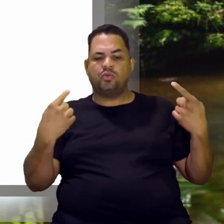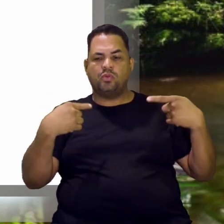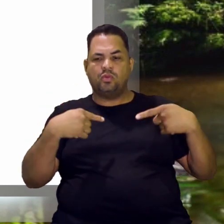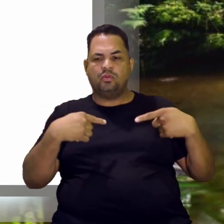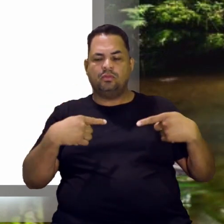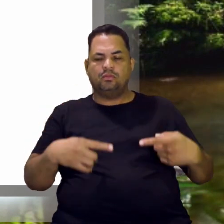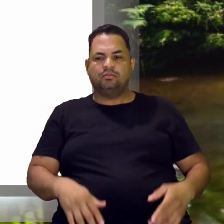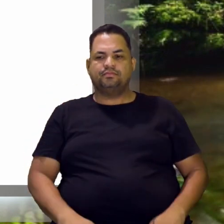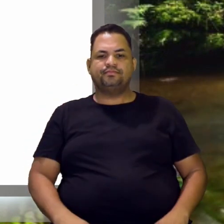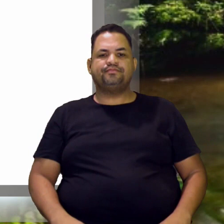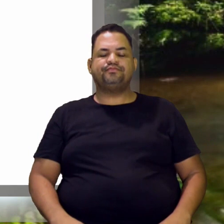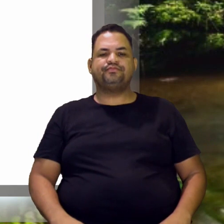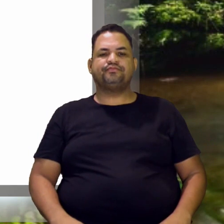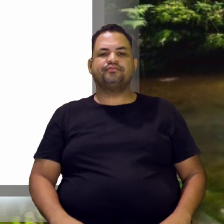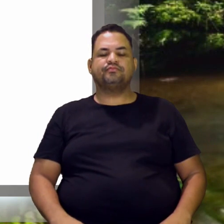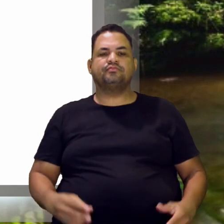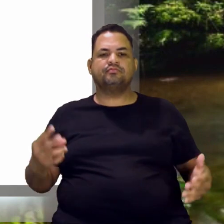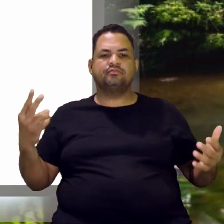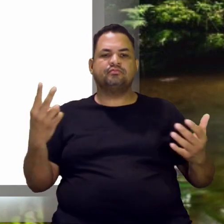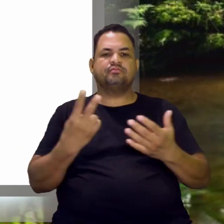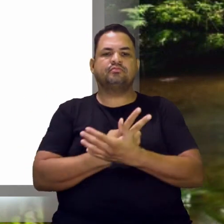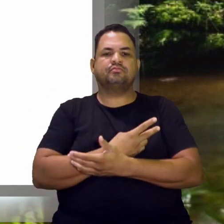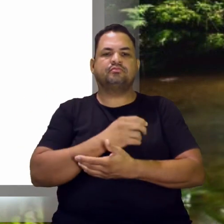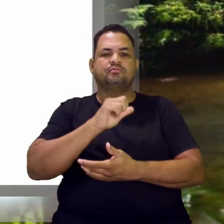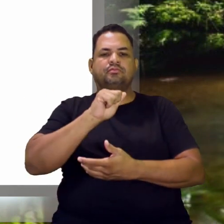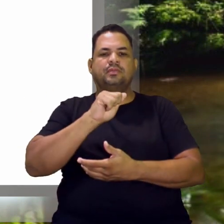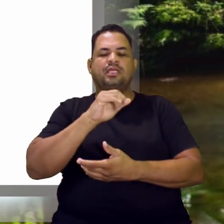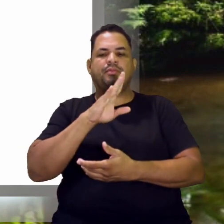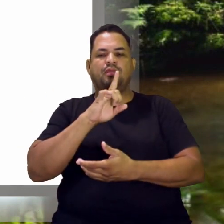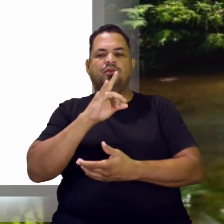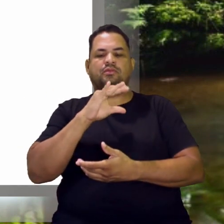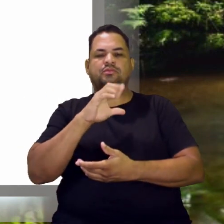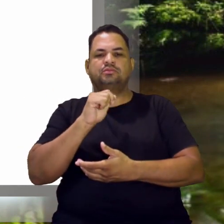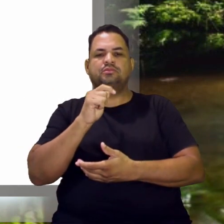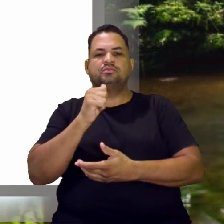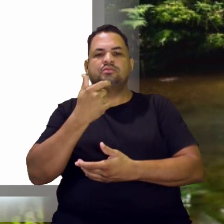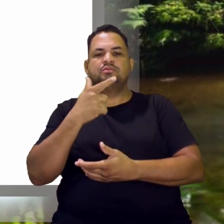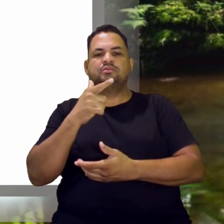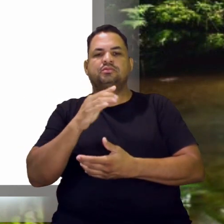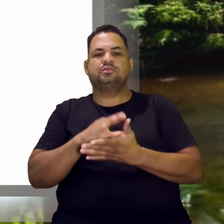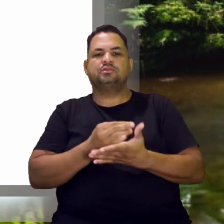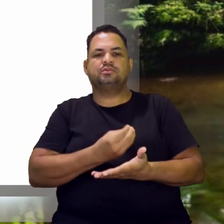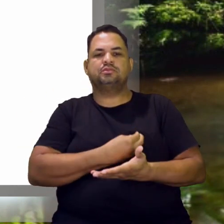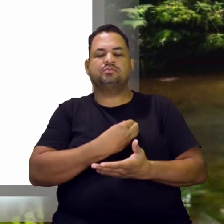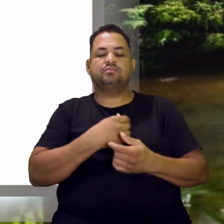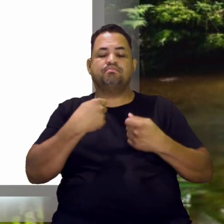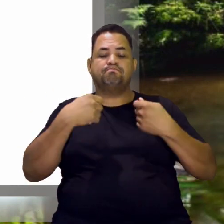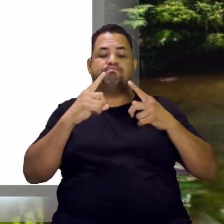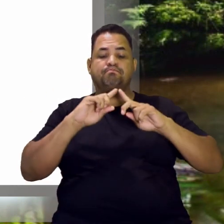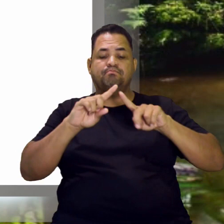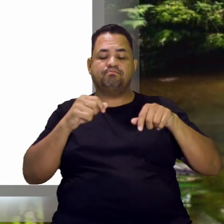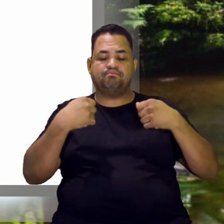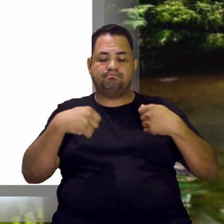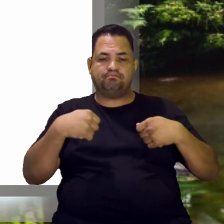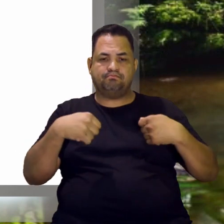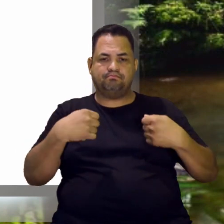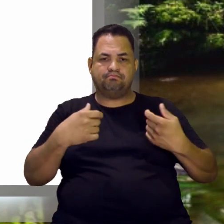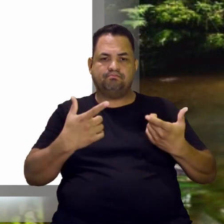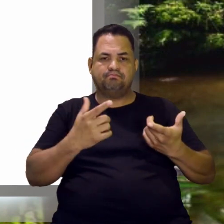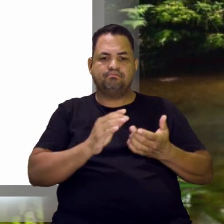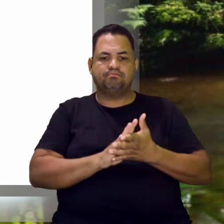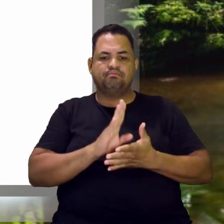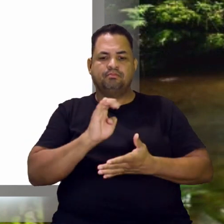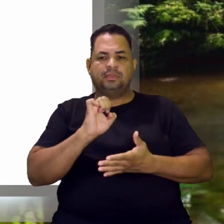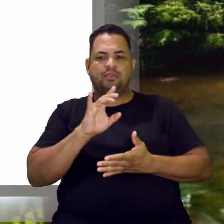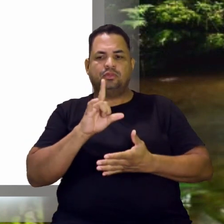bom? Então, fatores abióticos são aqueles que não têm vida, mas são necessários para a biota